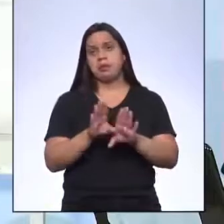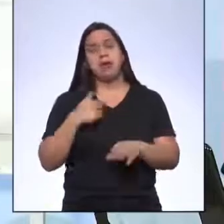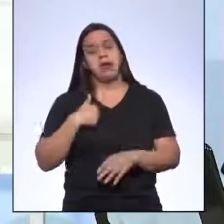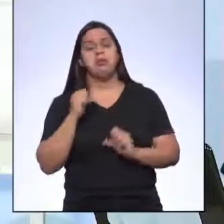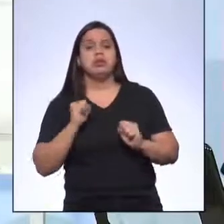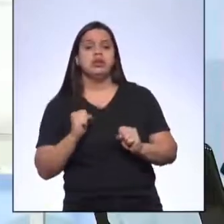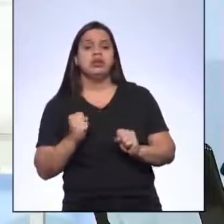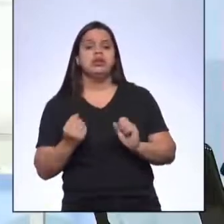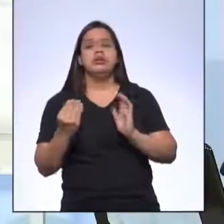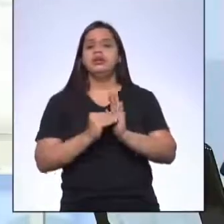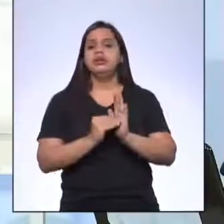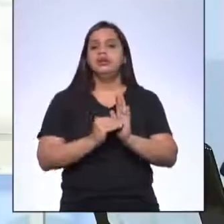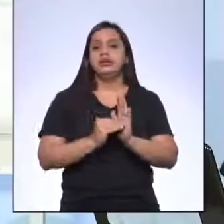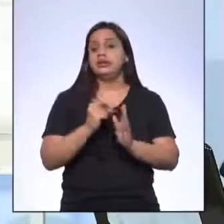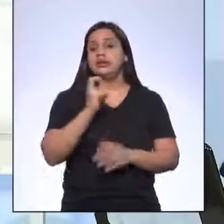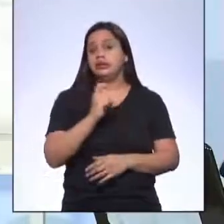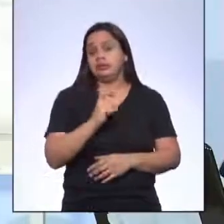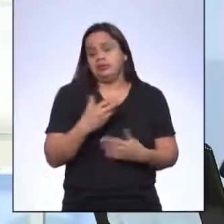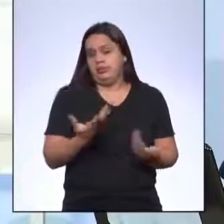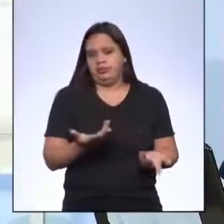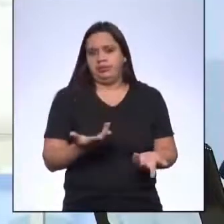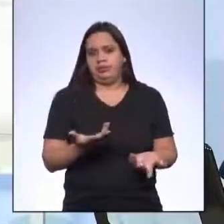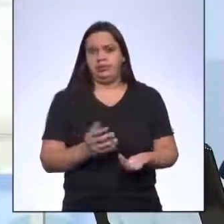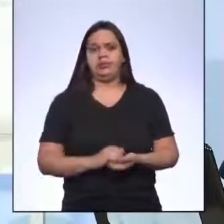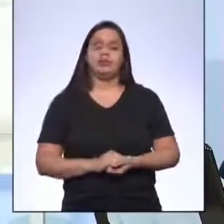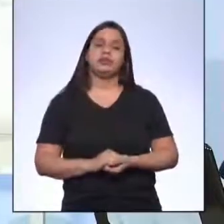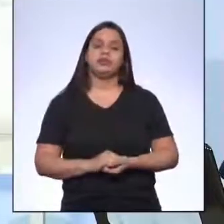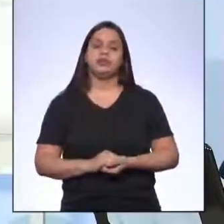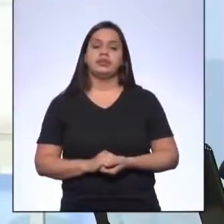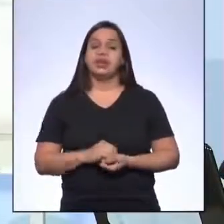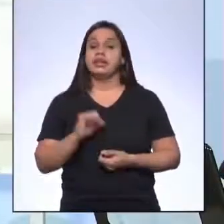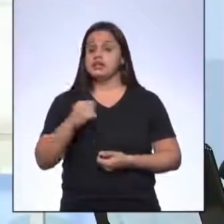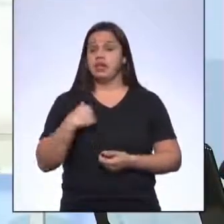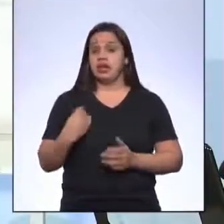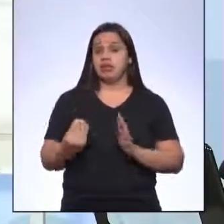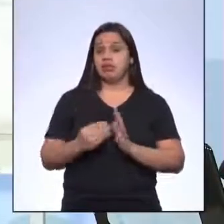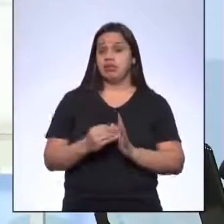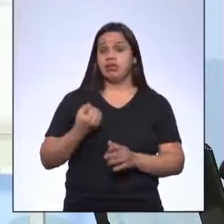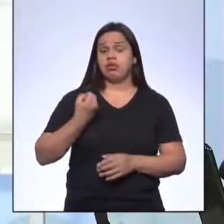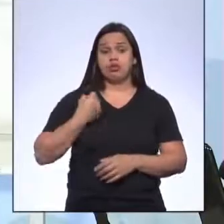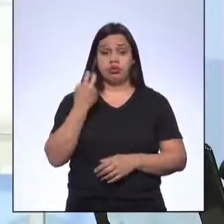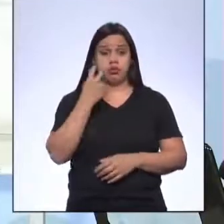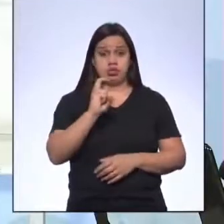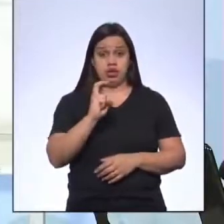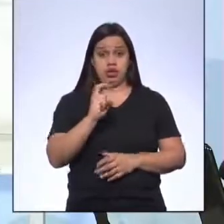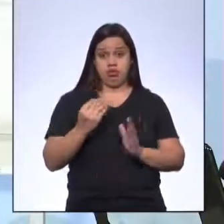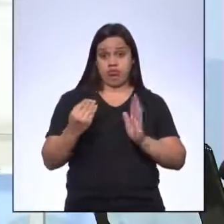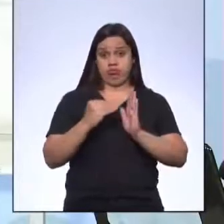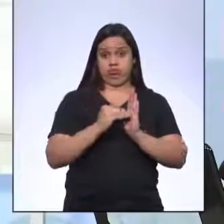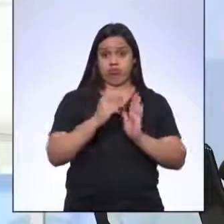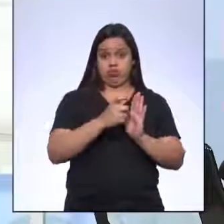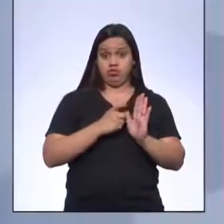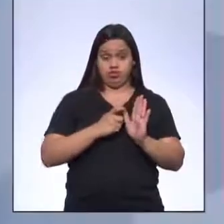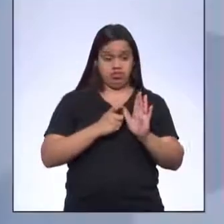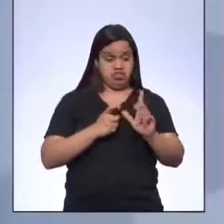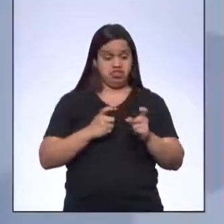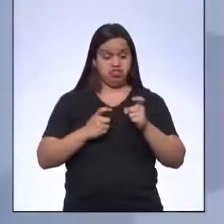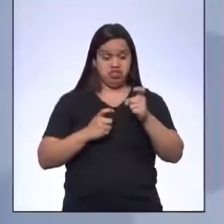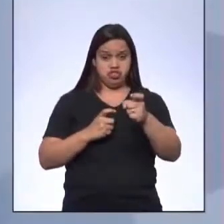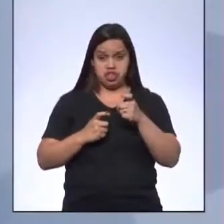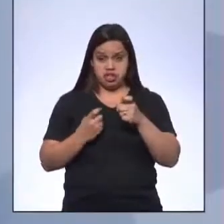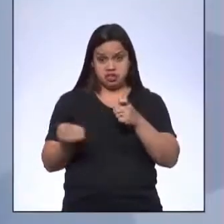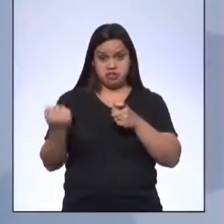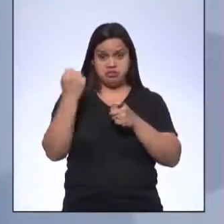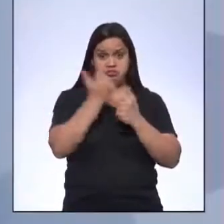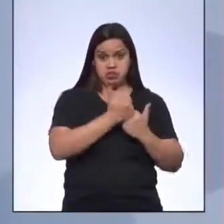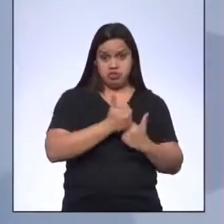poderia dar para ele o valor cinco se eu dou valor 5 para X a três